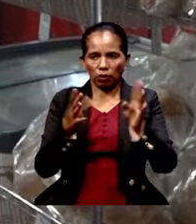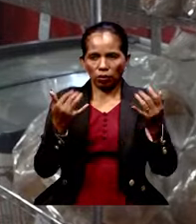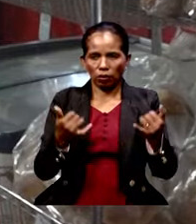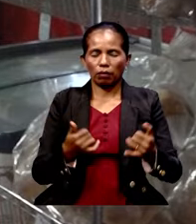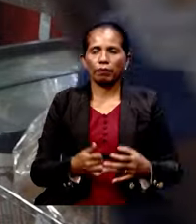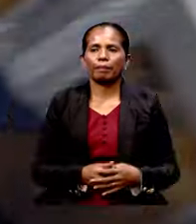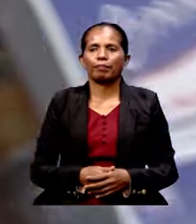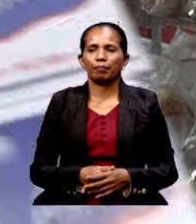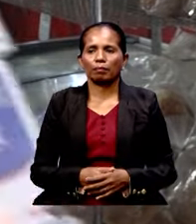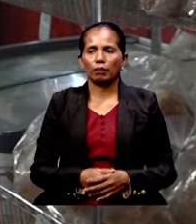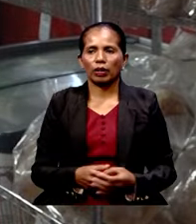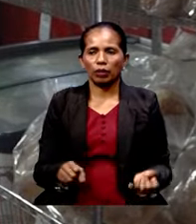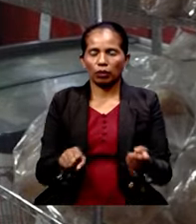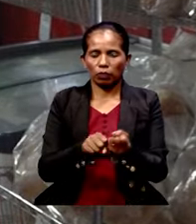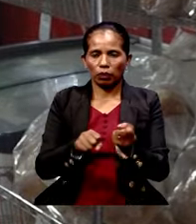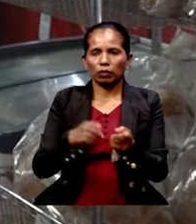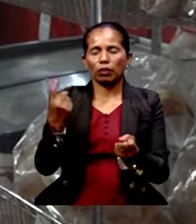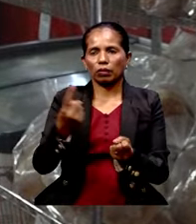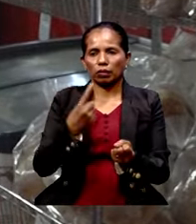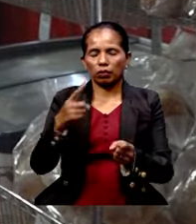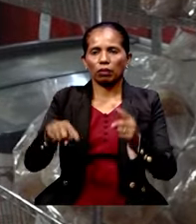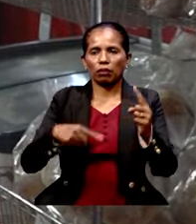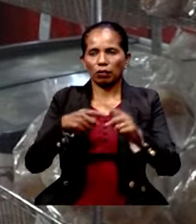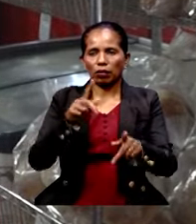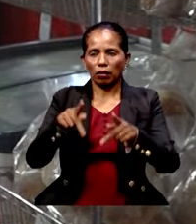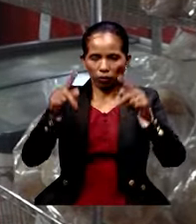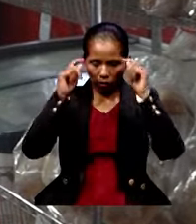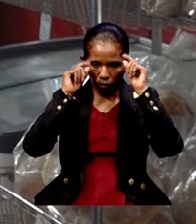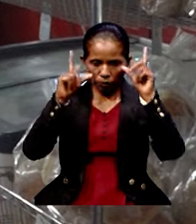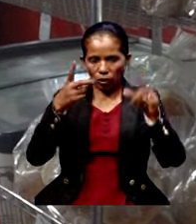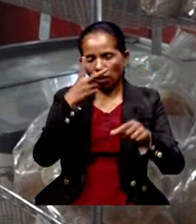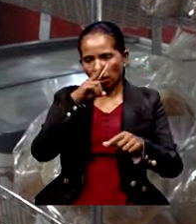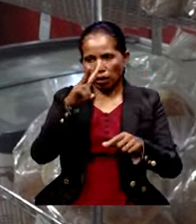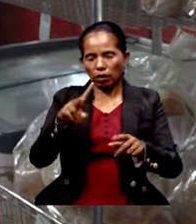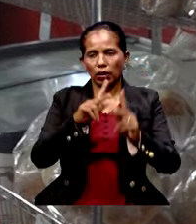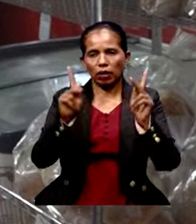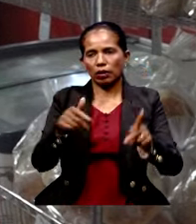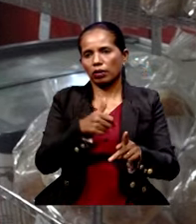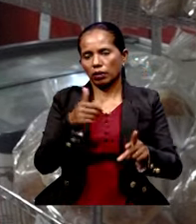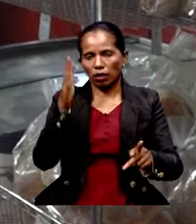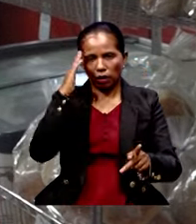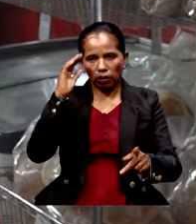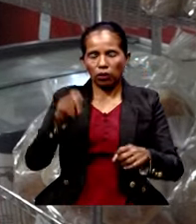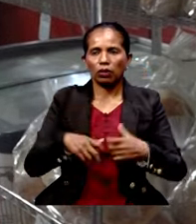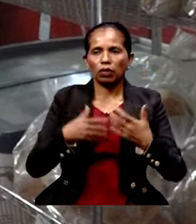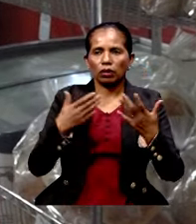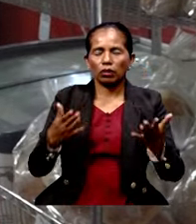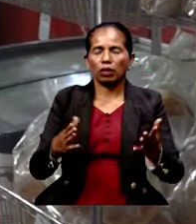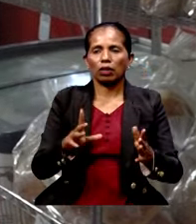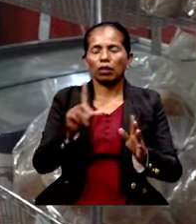ami kontribui na fatin para wenyira povo Timor bele are i loza seluk mos bele atene insa o loza